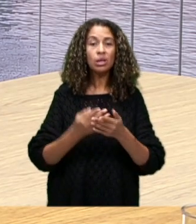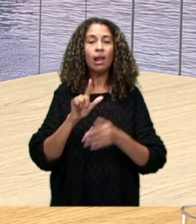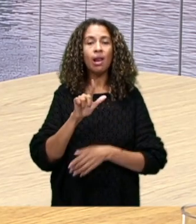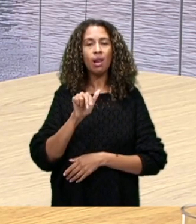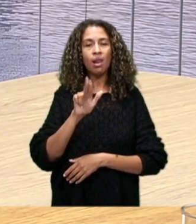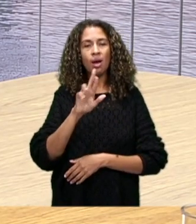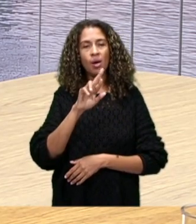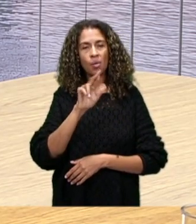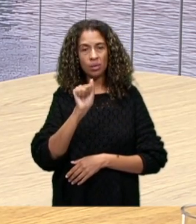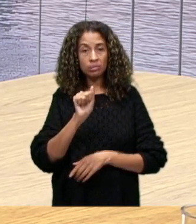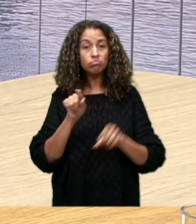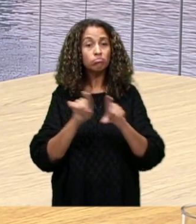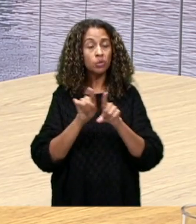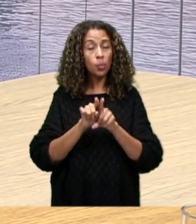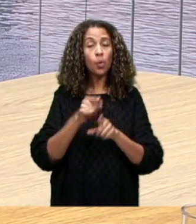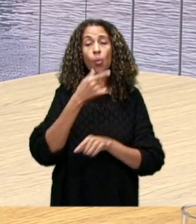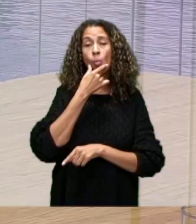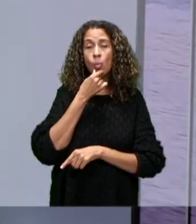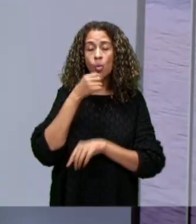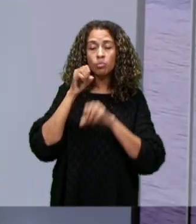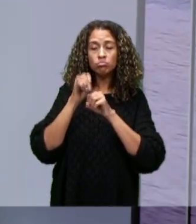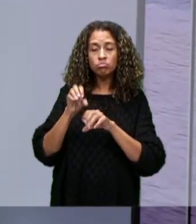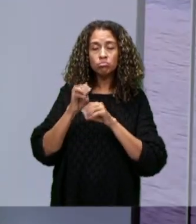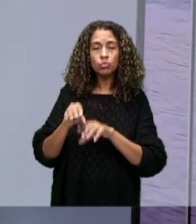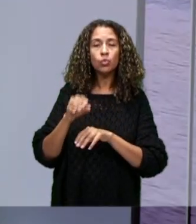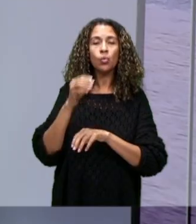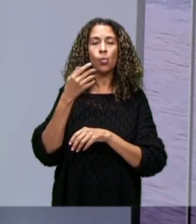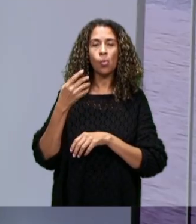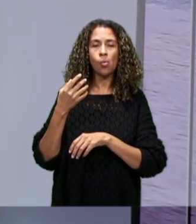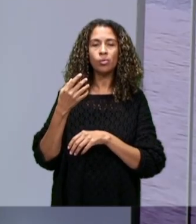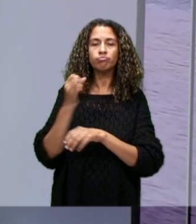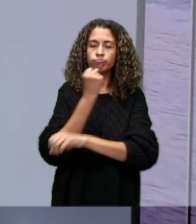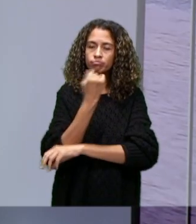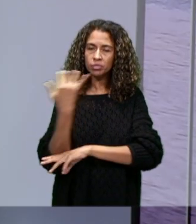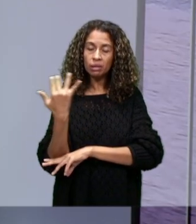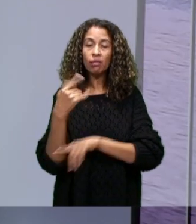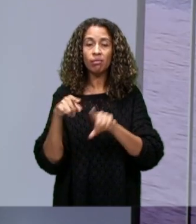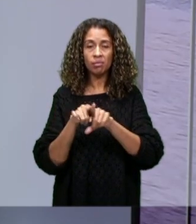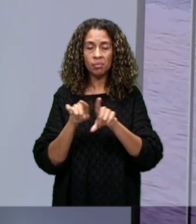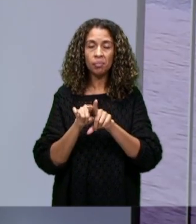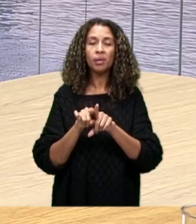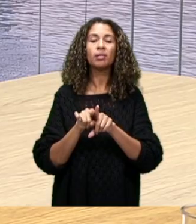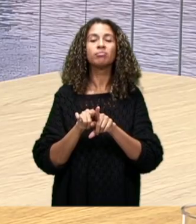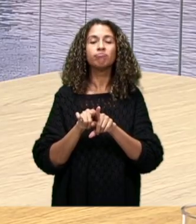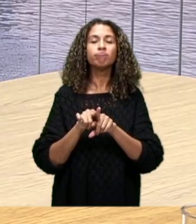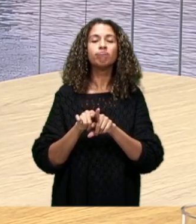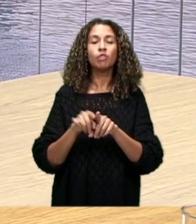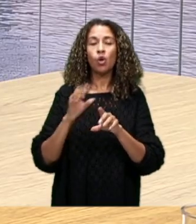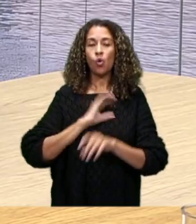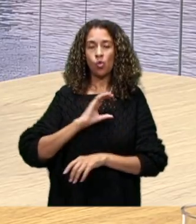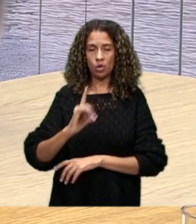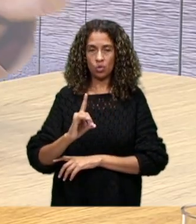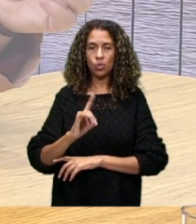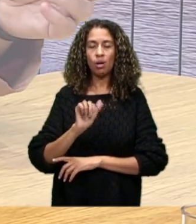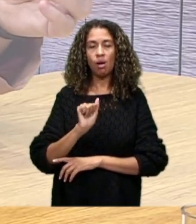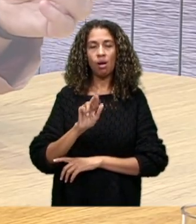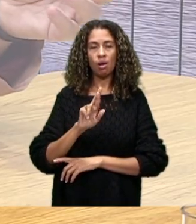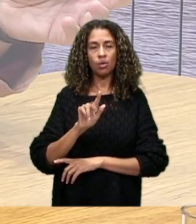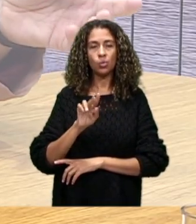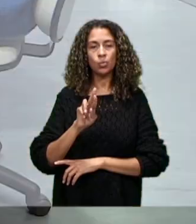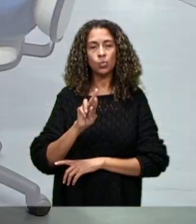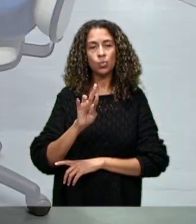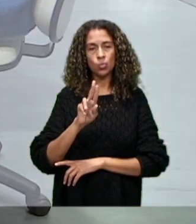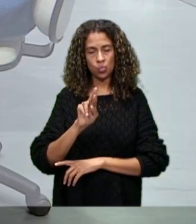o educador ambiental e coordenador do Lixo Zero, Arthur Roncati. Rancati, eu sempre falo teu nome